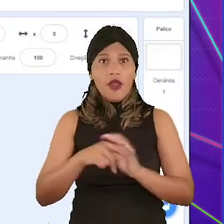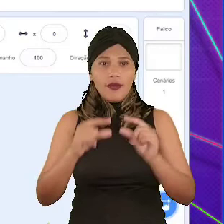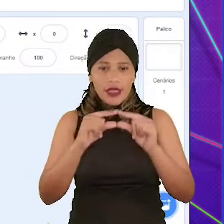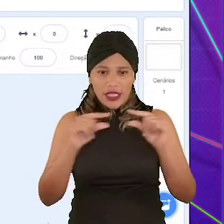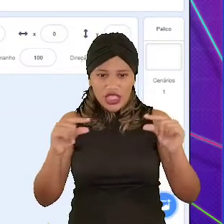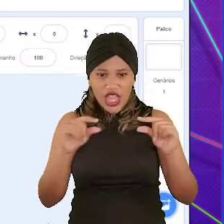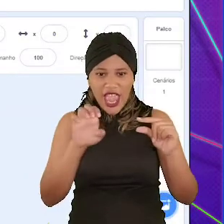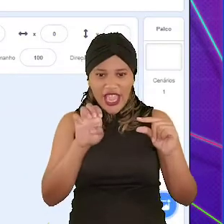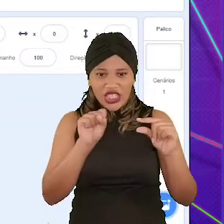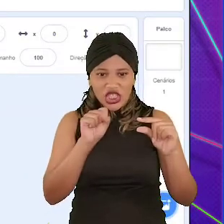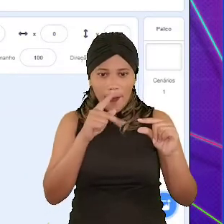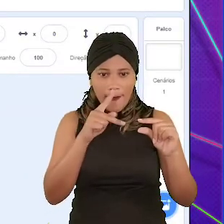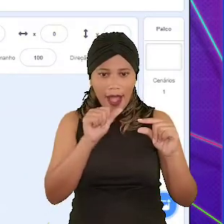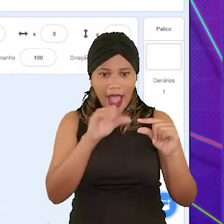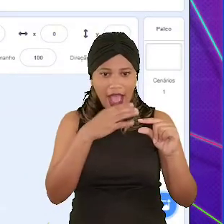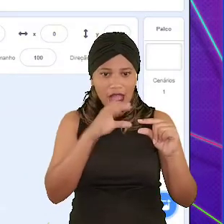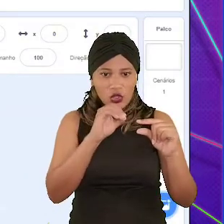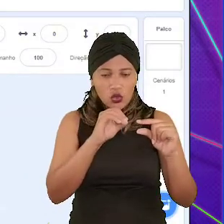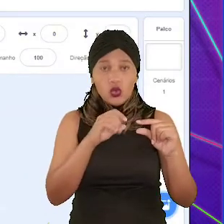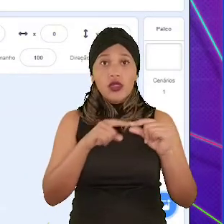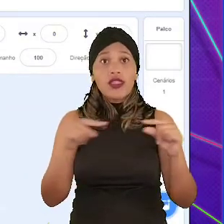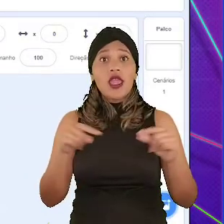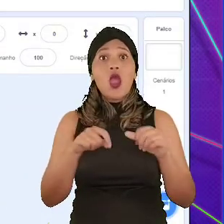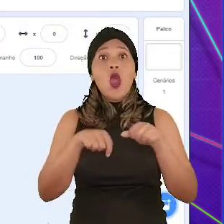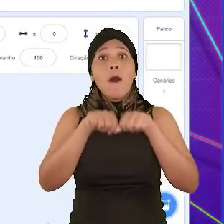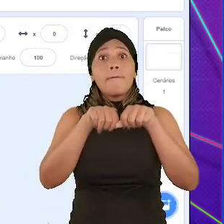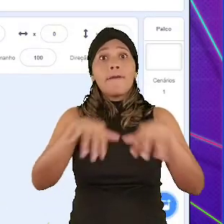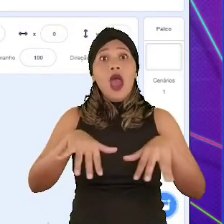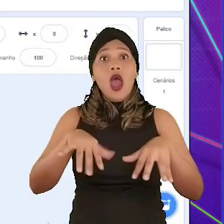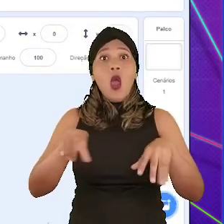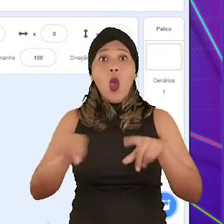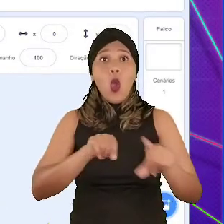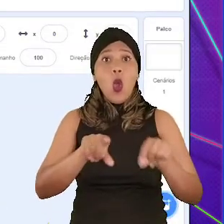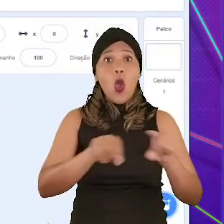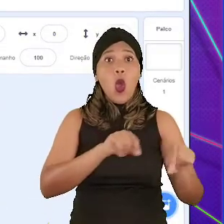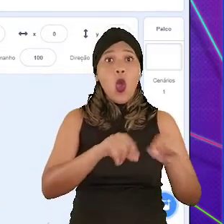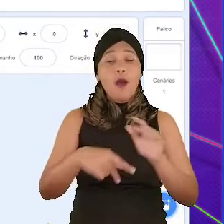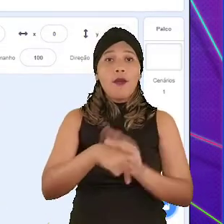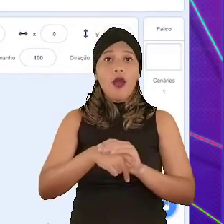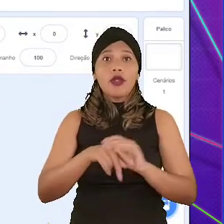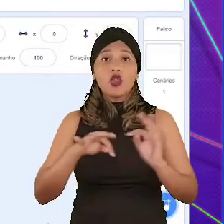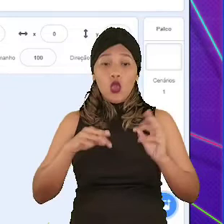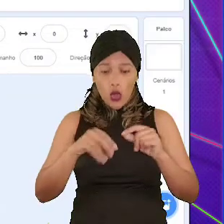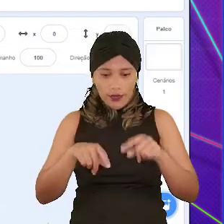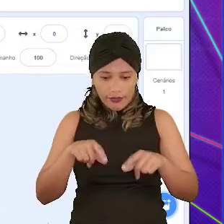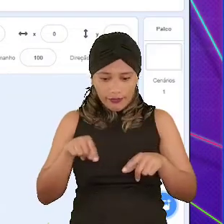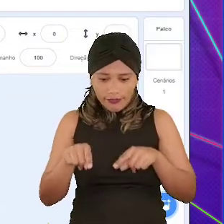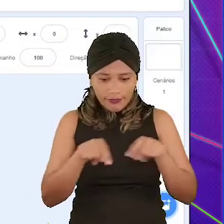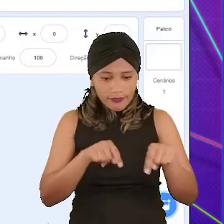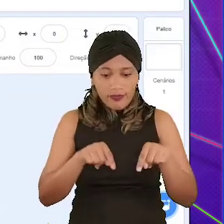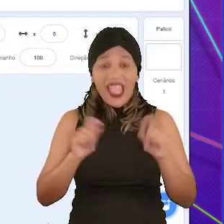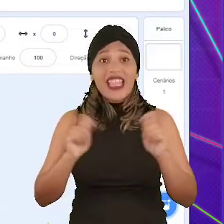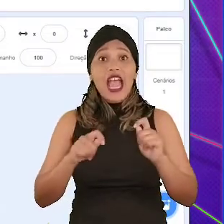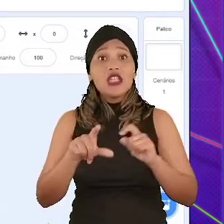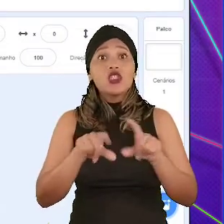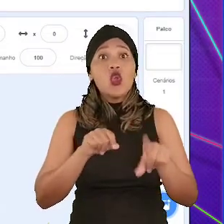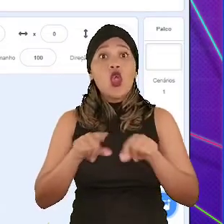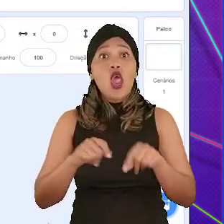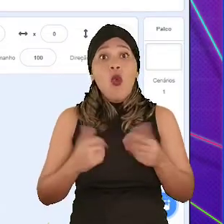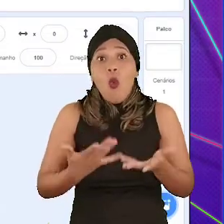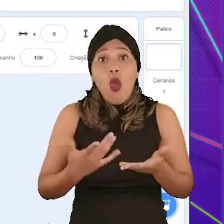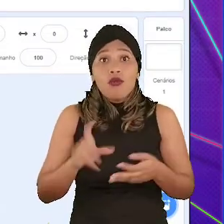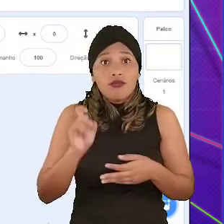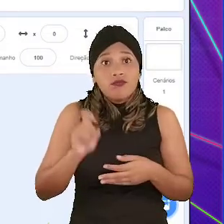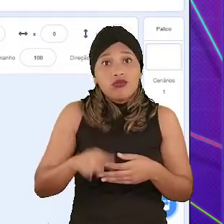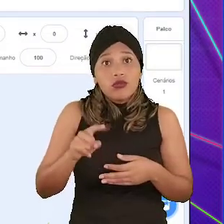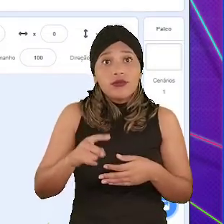pressionada na parte está escrito espaço nós temos uma caixa de opções que mostra todas as letras que tem nosso teclado nela